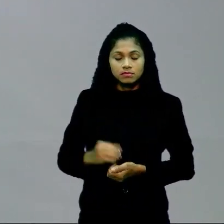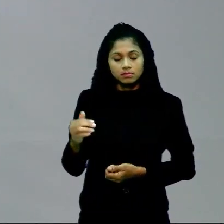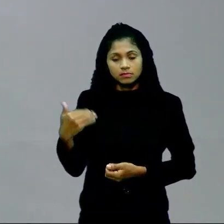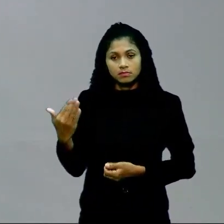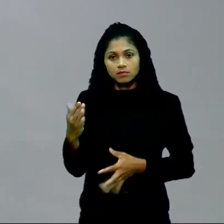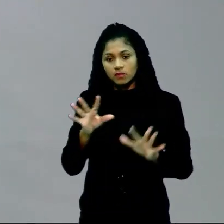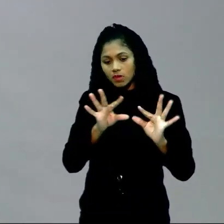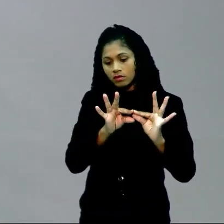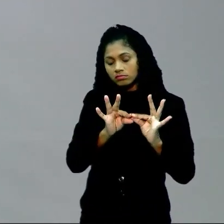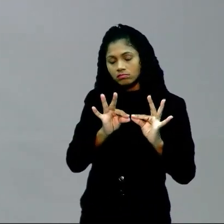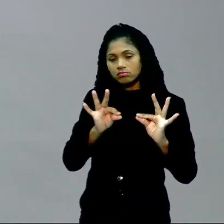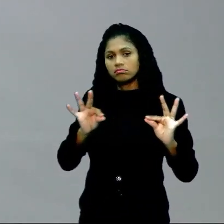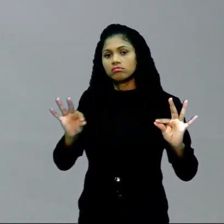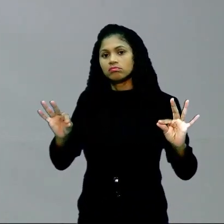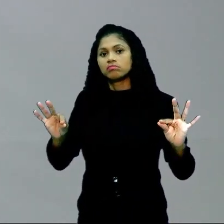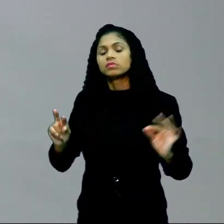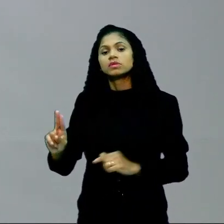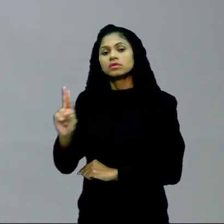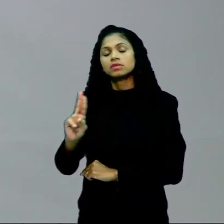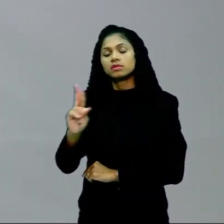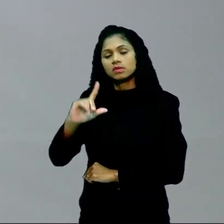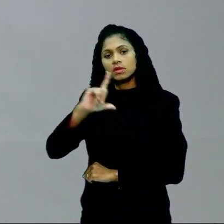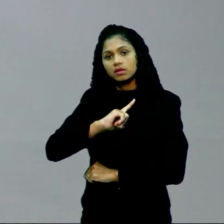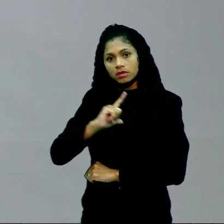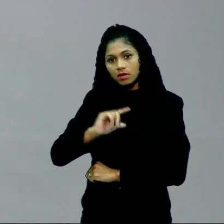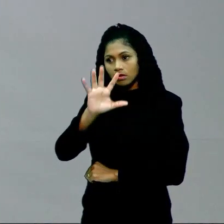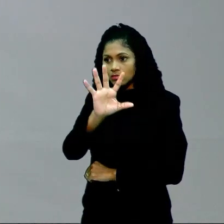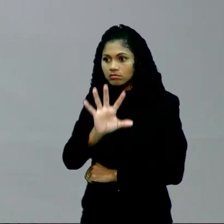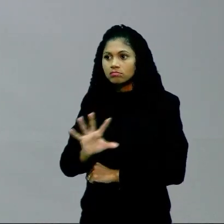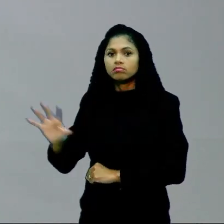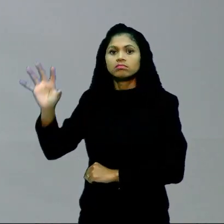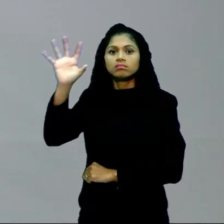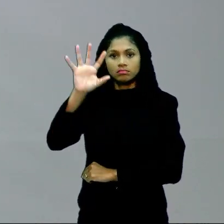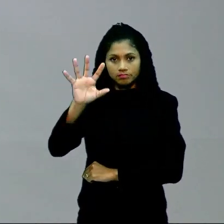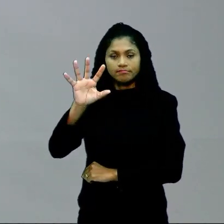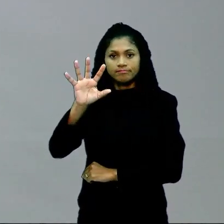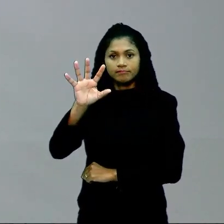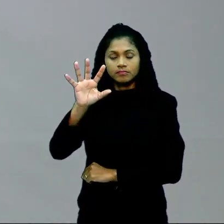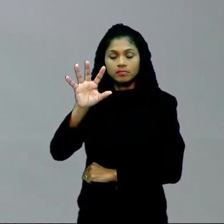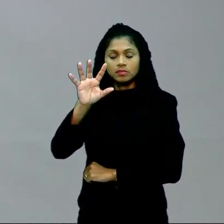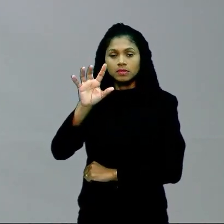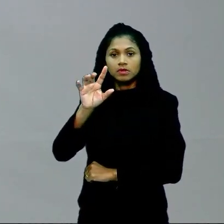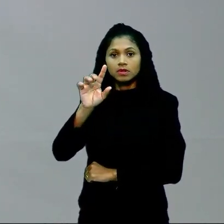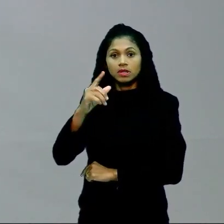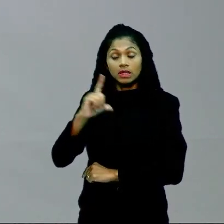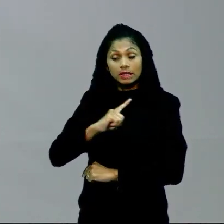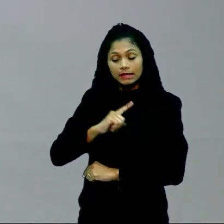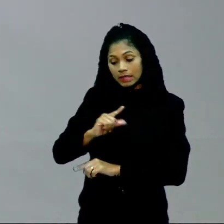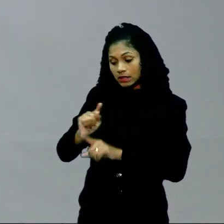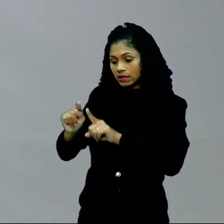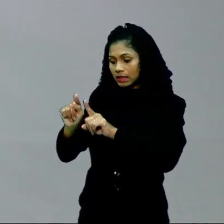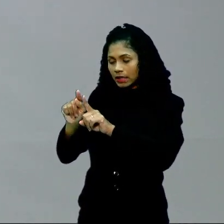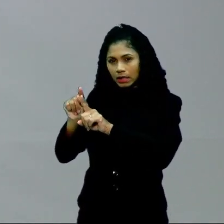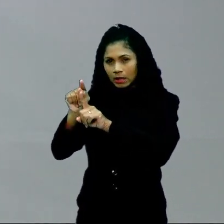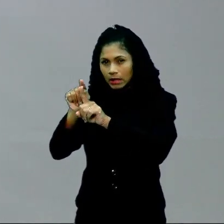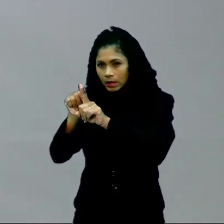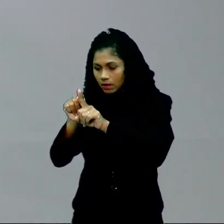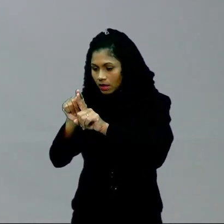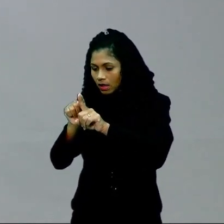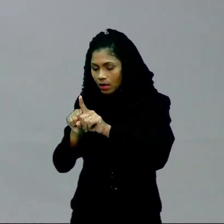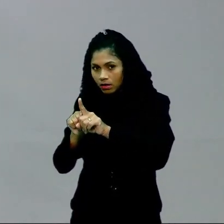medida, existe, tá, o mapa, e nesse mapa tem uma escala. Quando você pega aquela